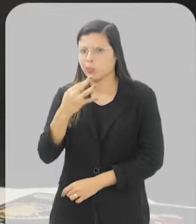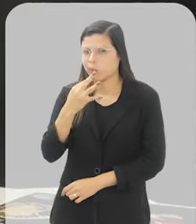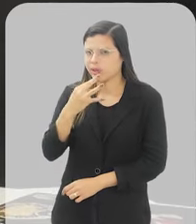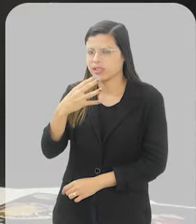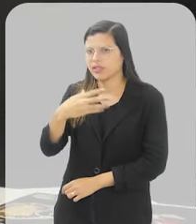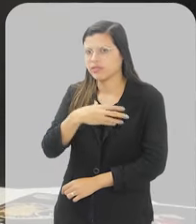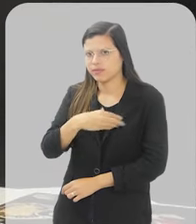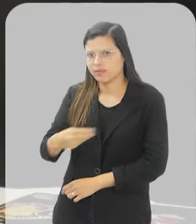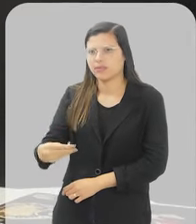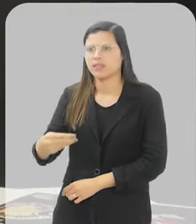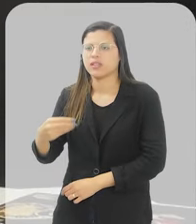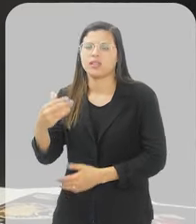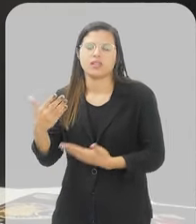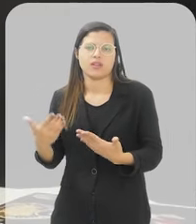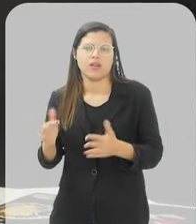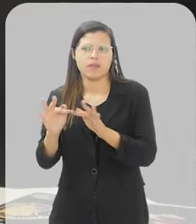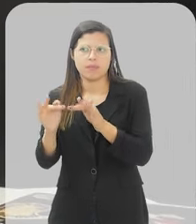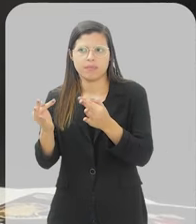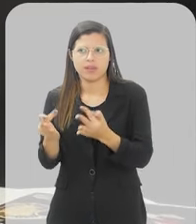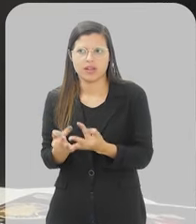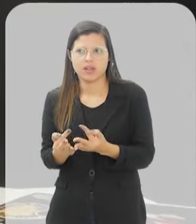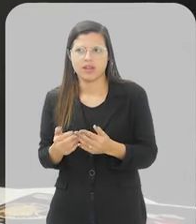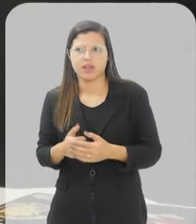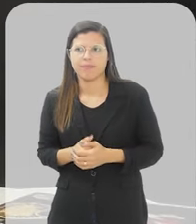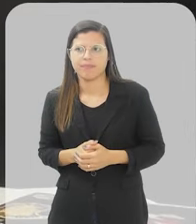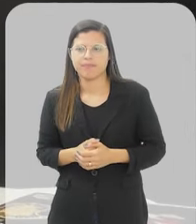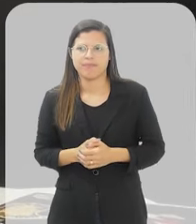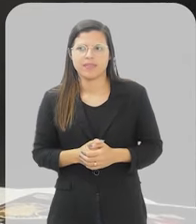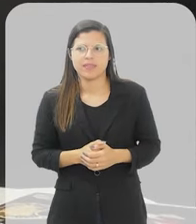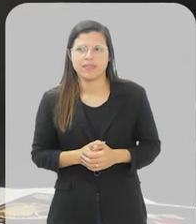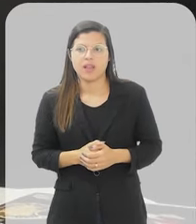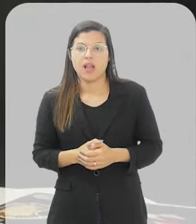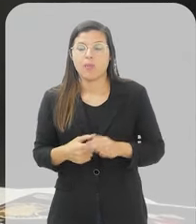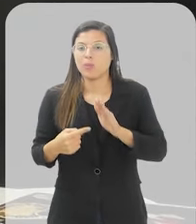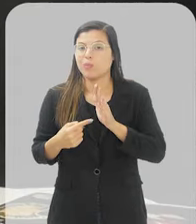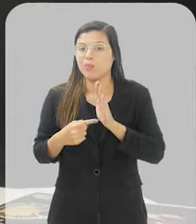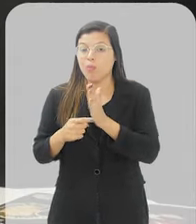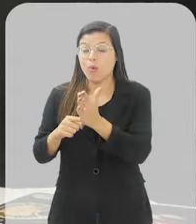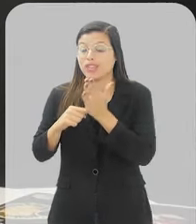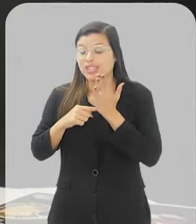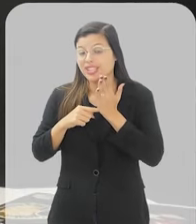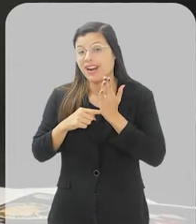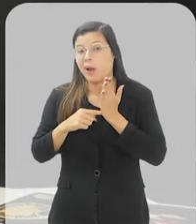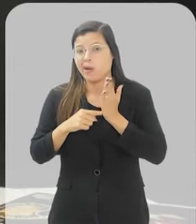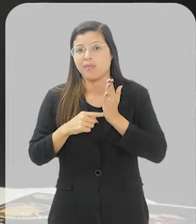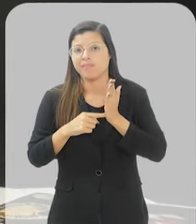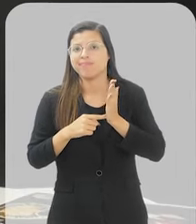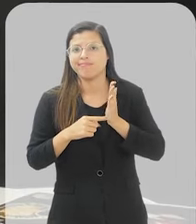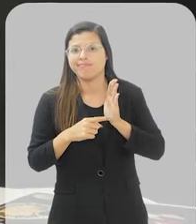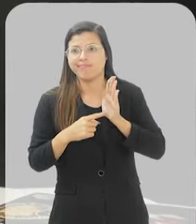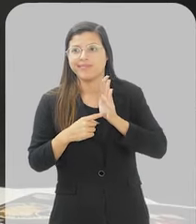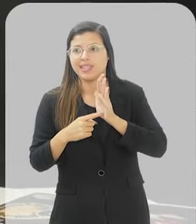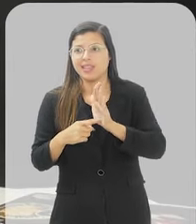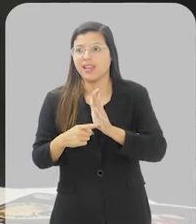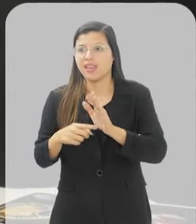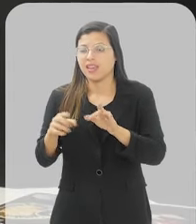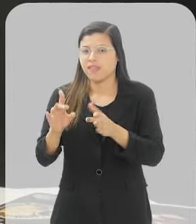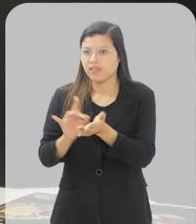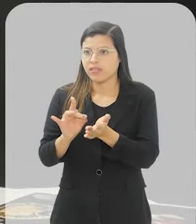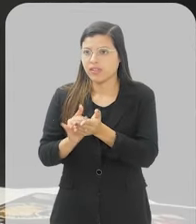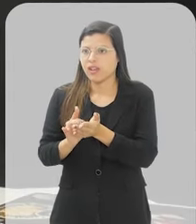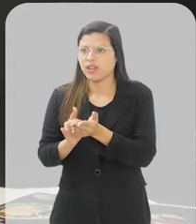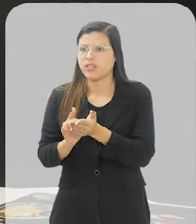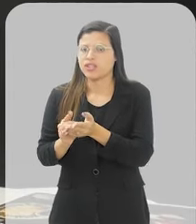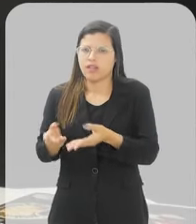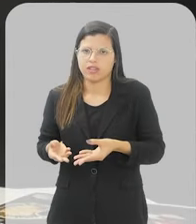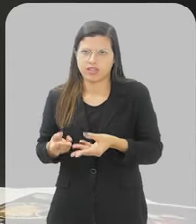as filhas, a família dele, sim, as filhas, enfim. E elas me mostraram. Elas, na verdade,